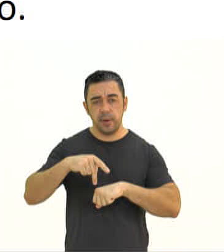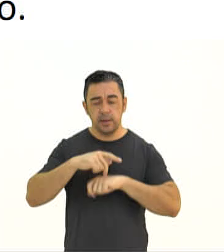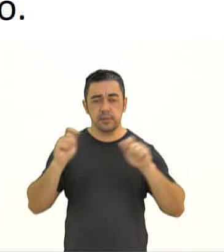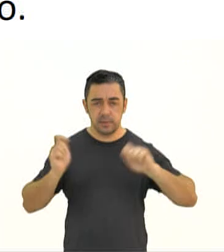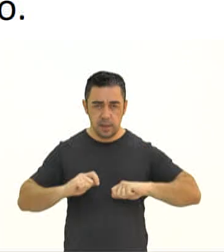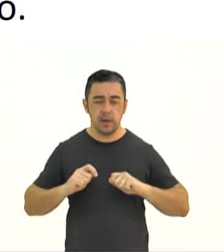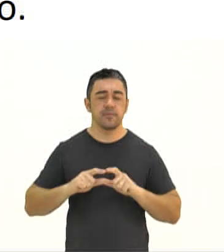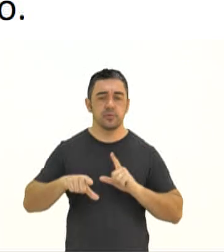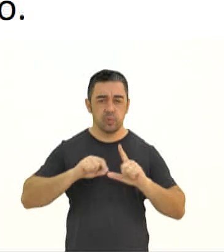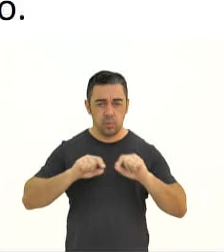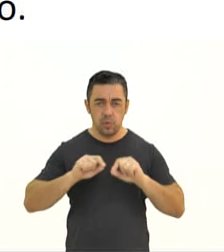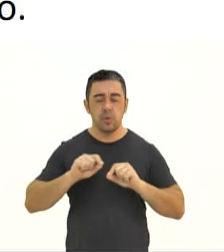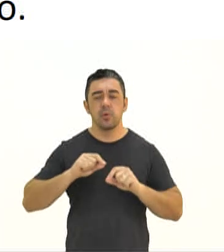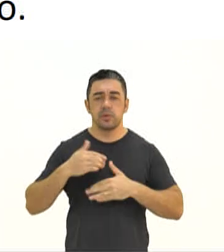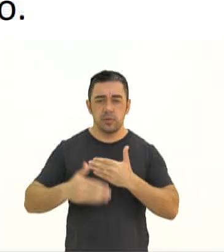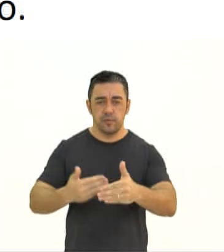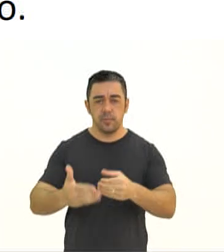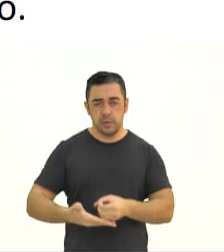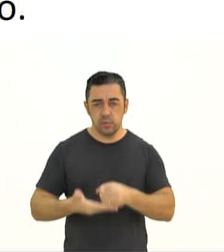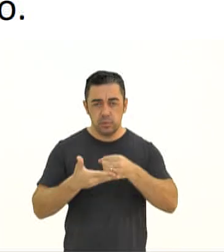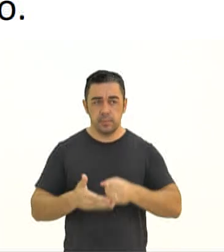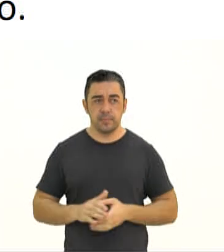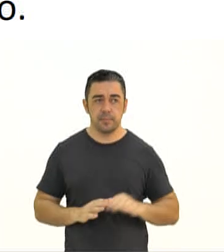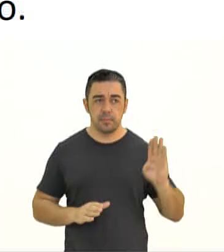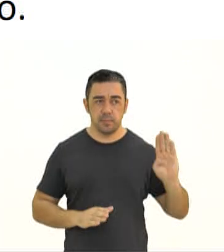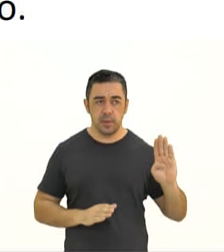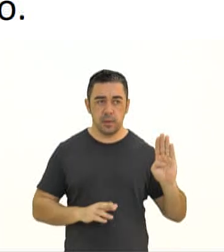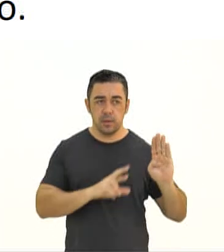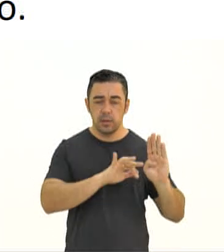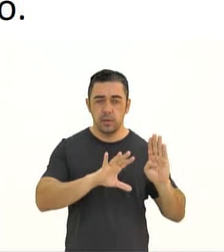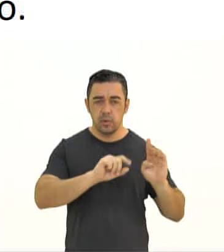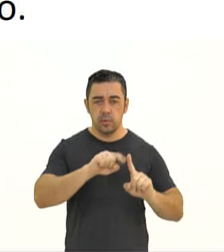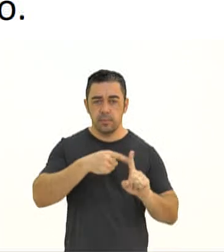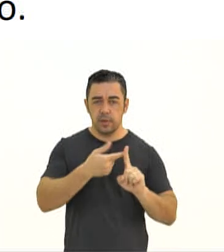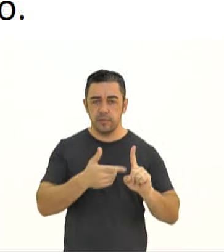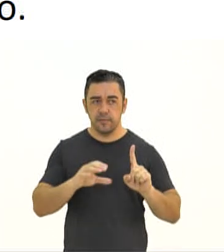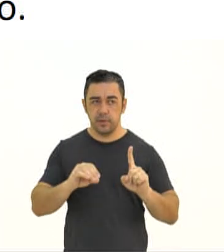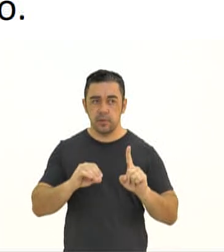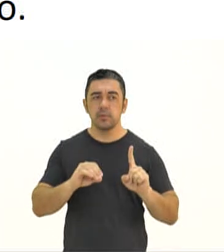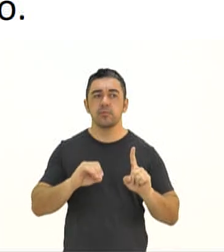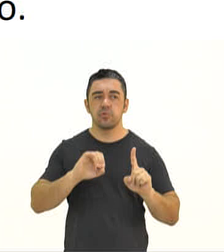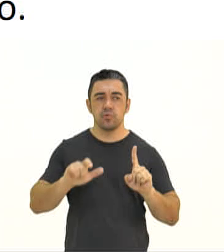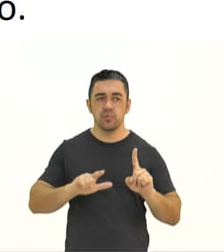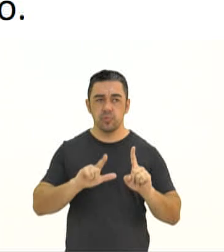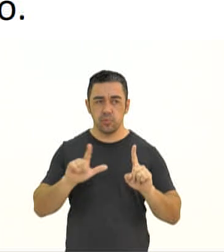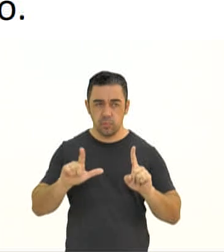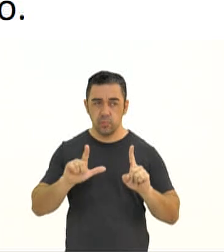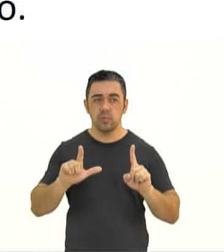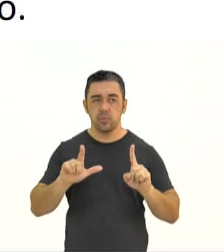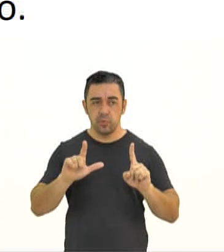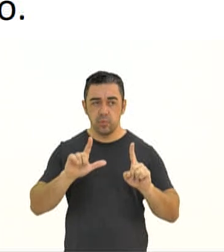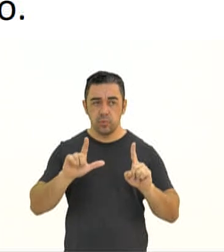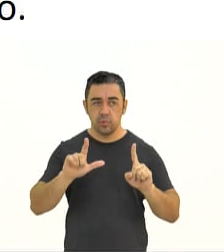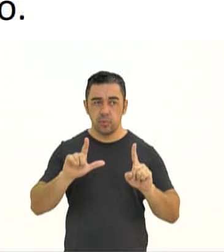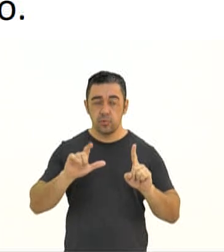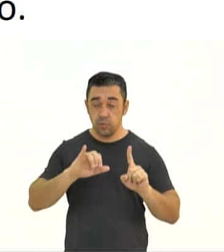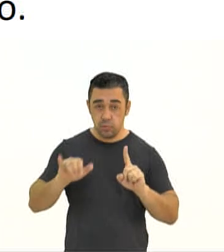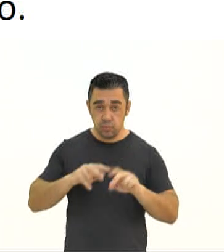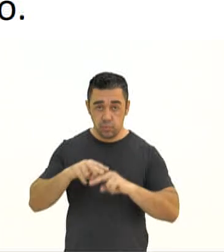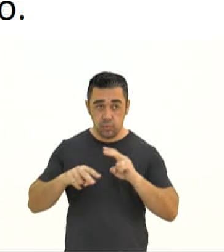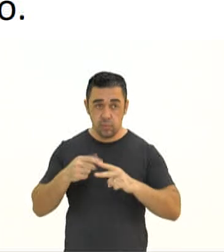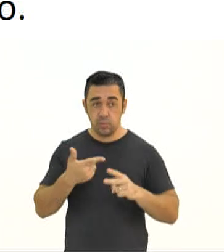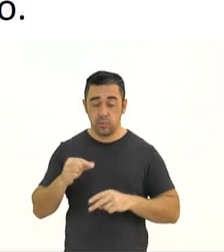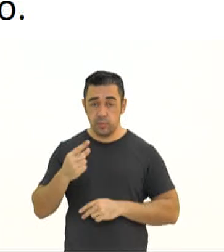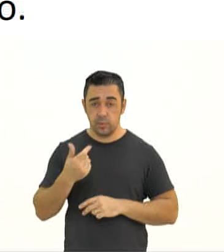adotar o desenvolvimento sustentável. Letra B, Rio+20, realizada em julho de 2012, sobre o desenvolvimento